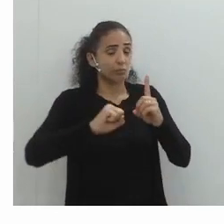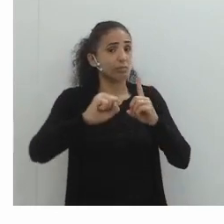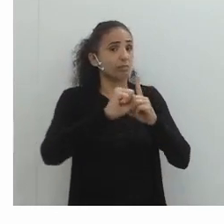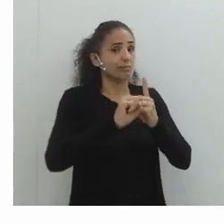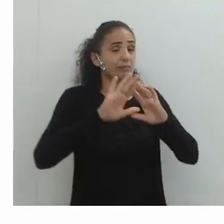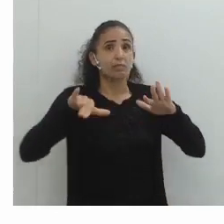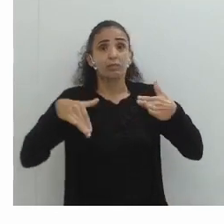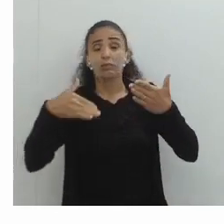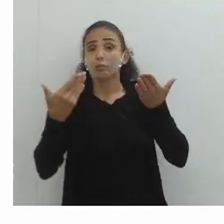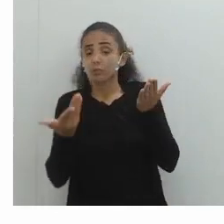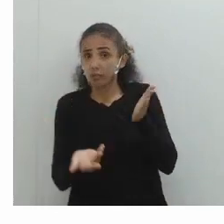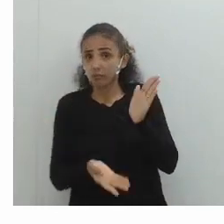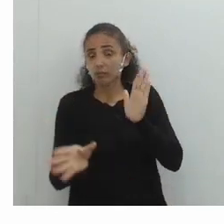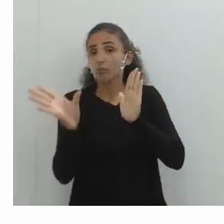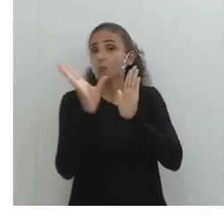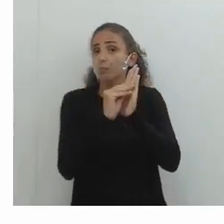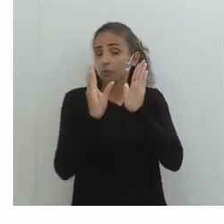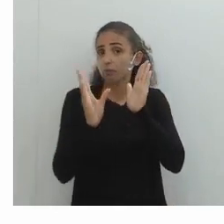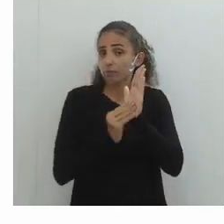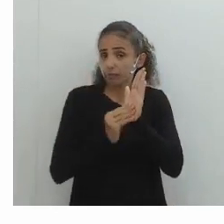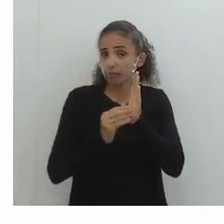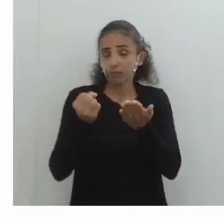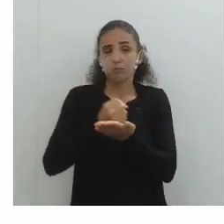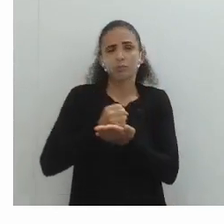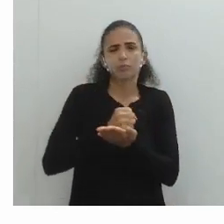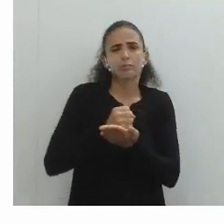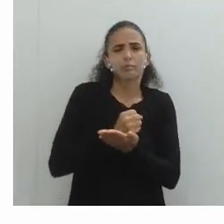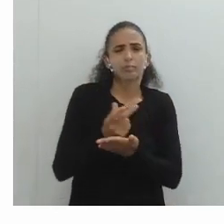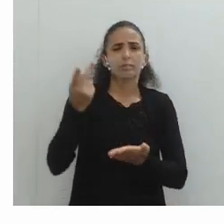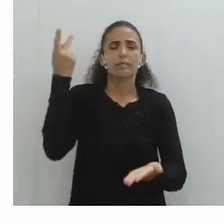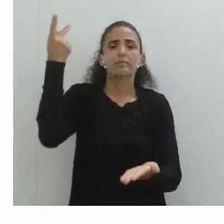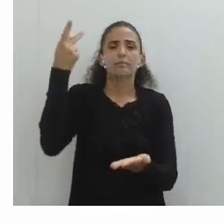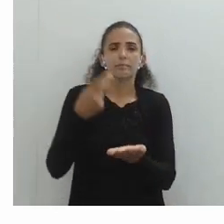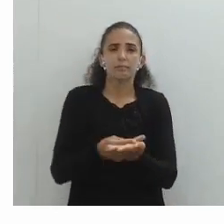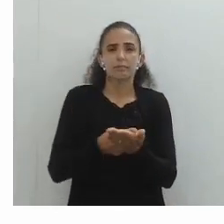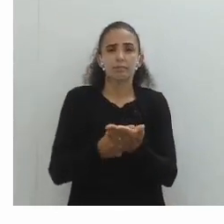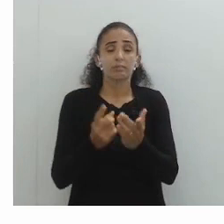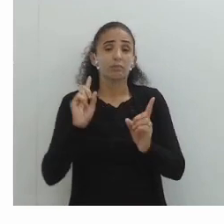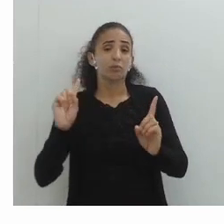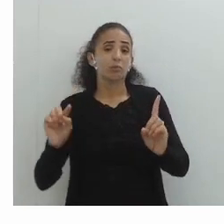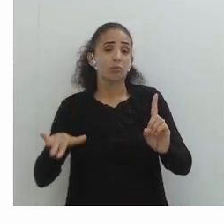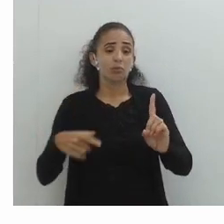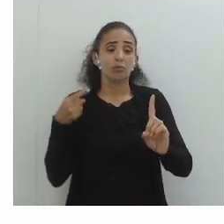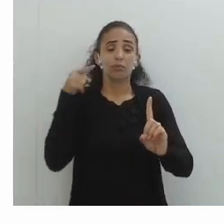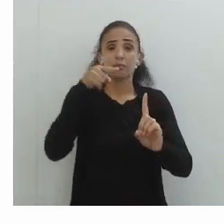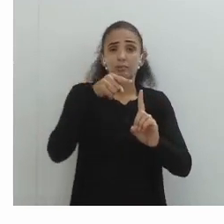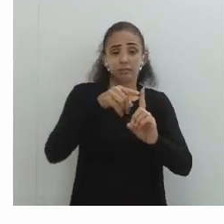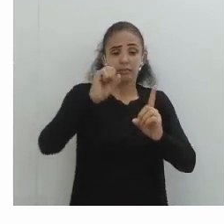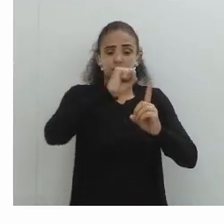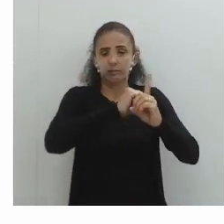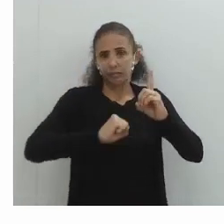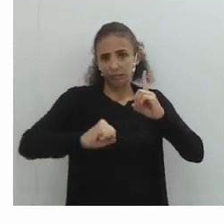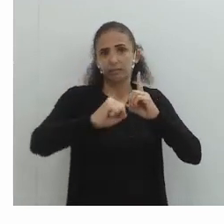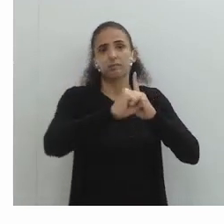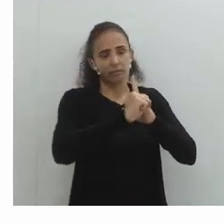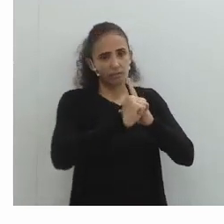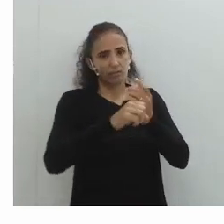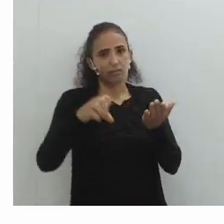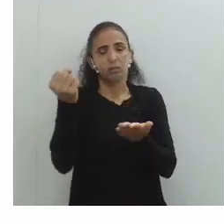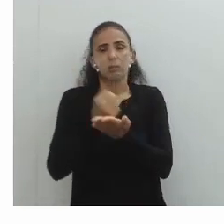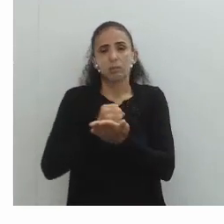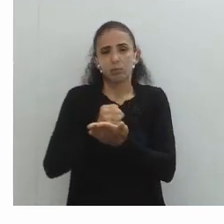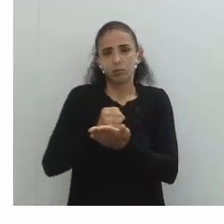os contextos que os jogos acontecem e por que ele acontece, qual a função social que o jogo